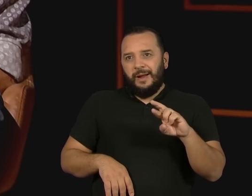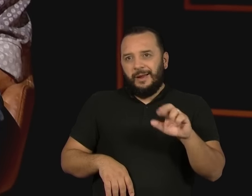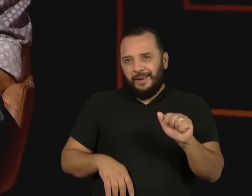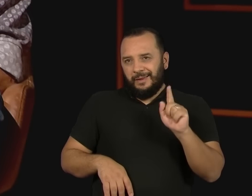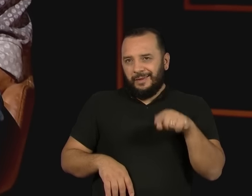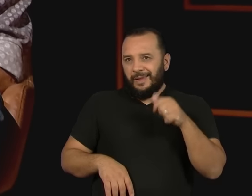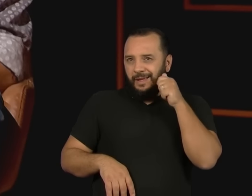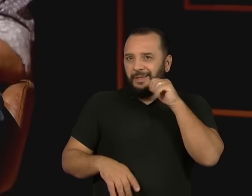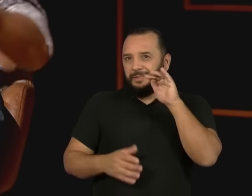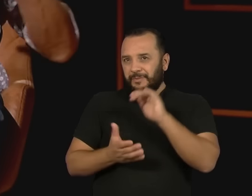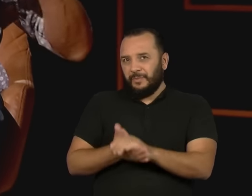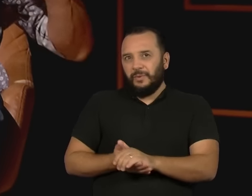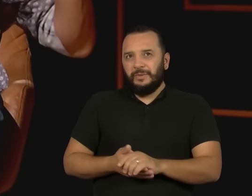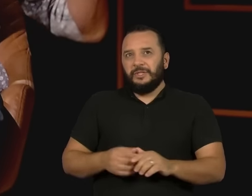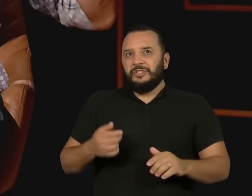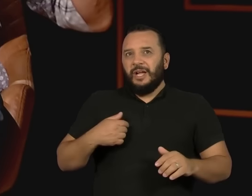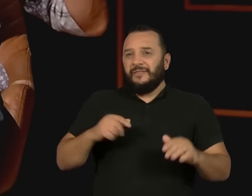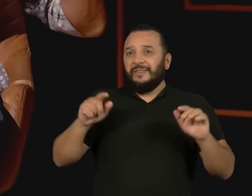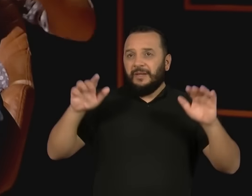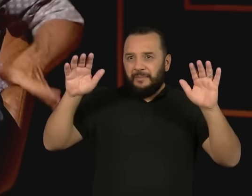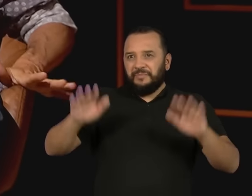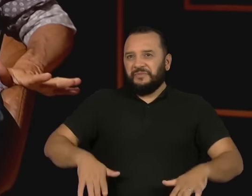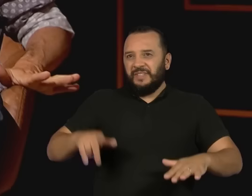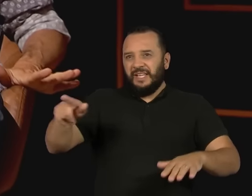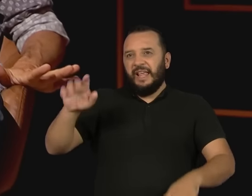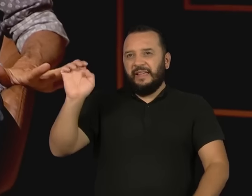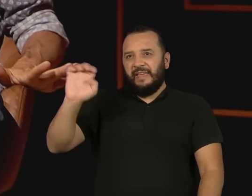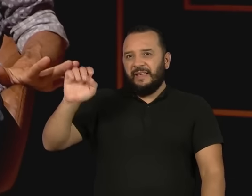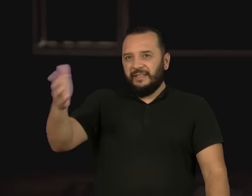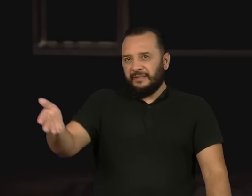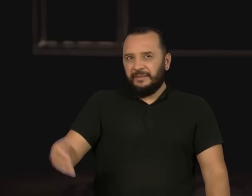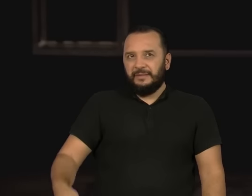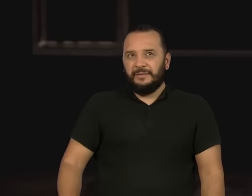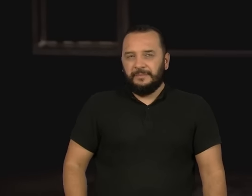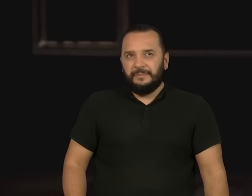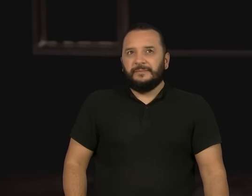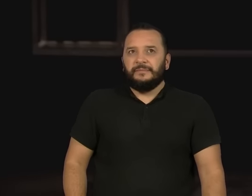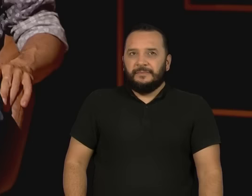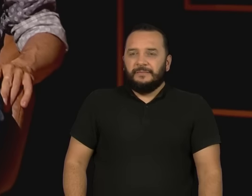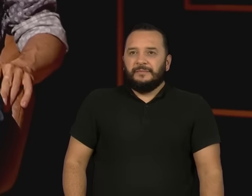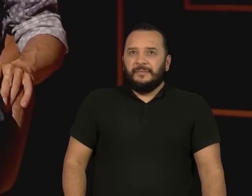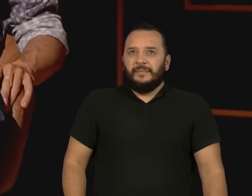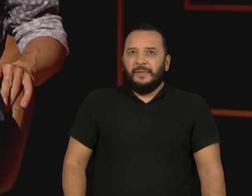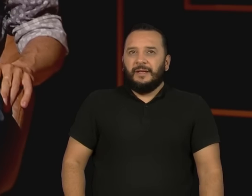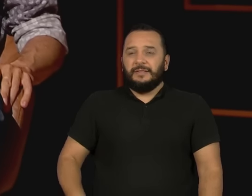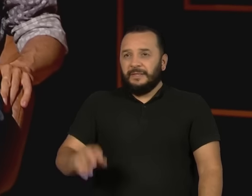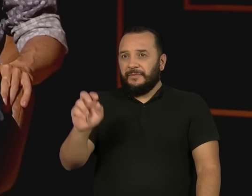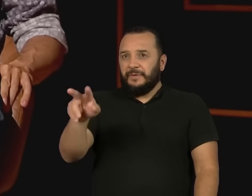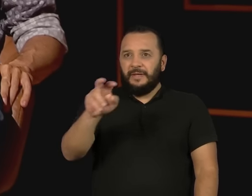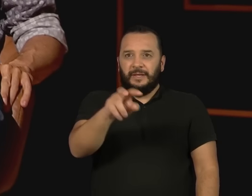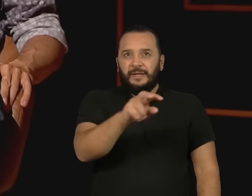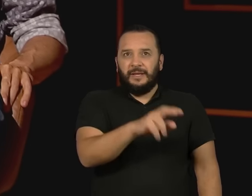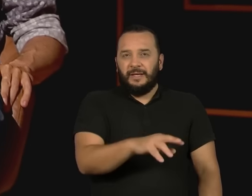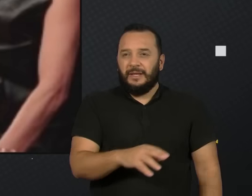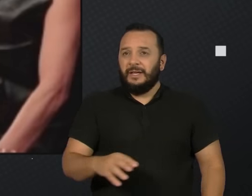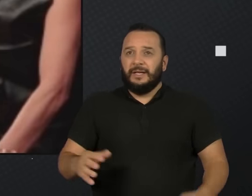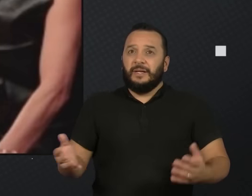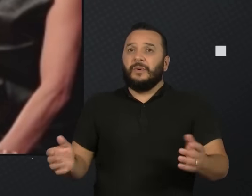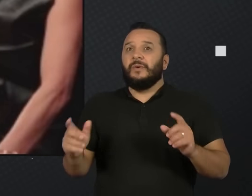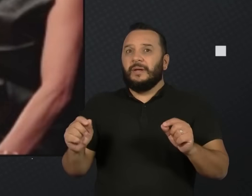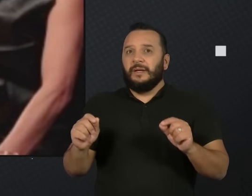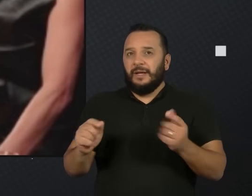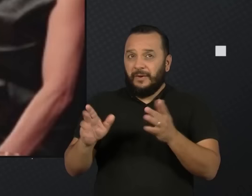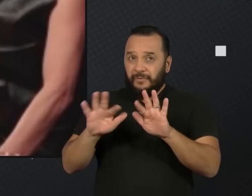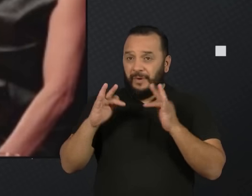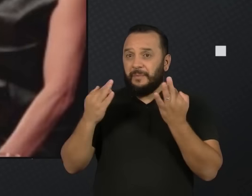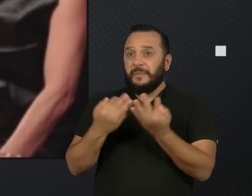esposa de Félix, chega na mesa e fala: o Félix é gay. E aí você vê a reação de todo mundo. E a reação da